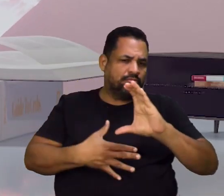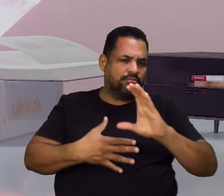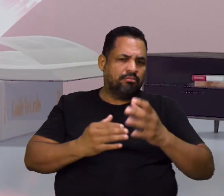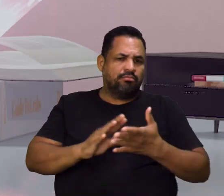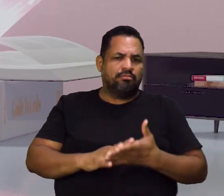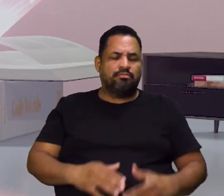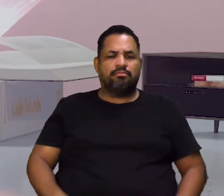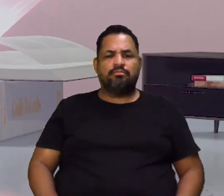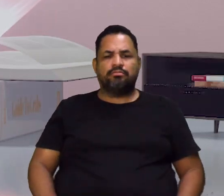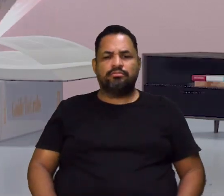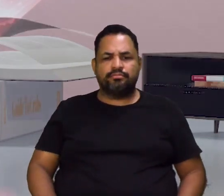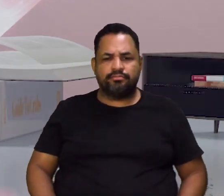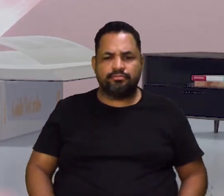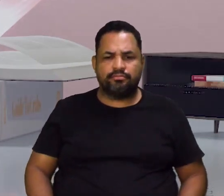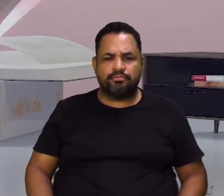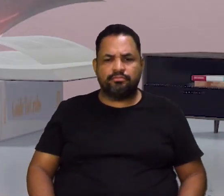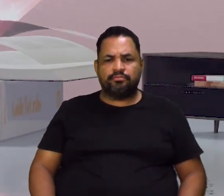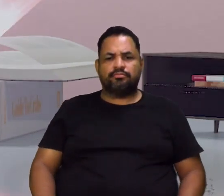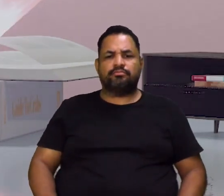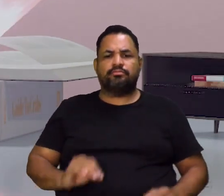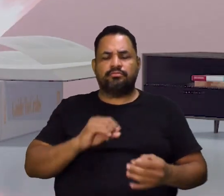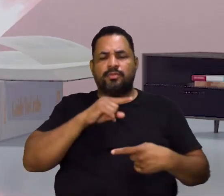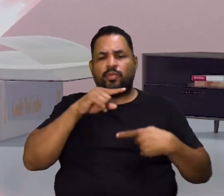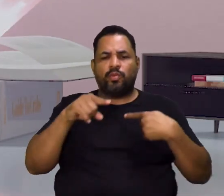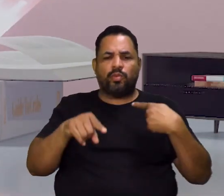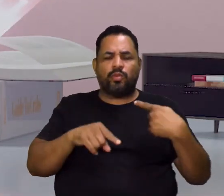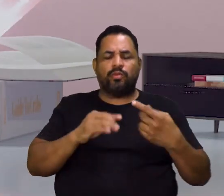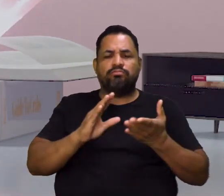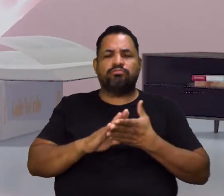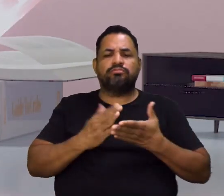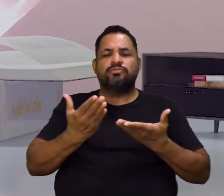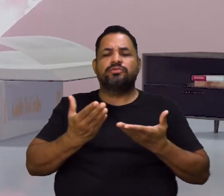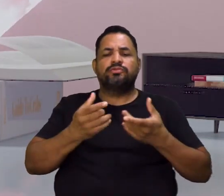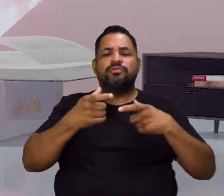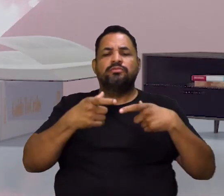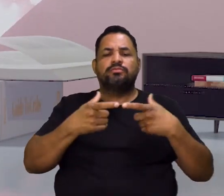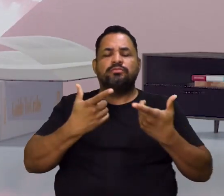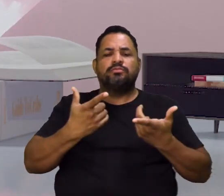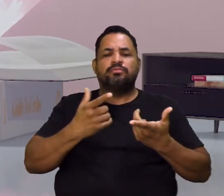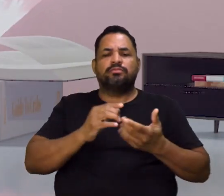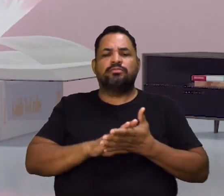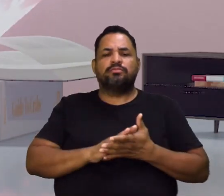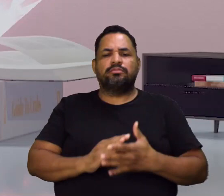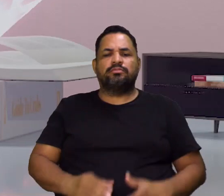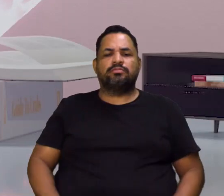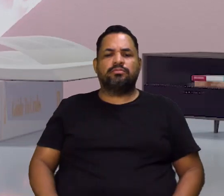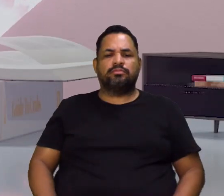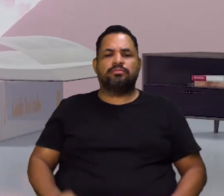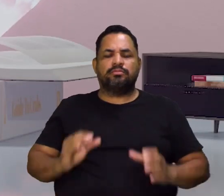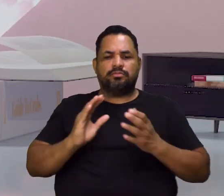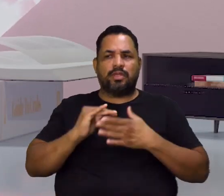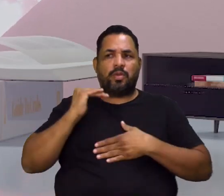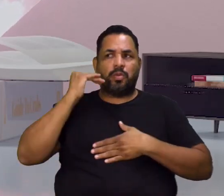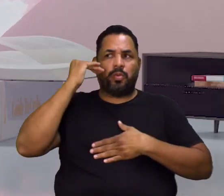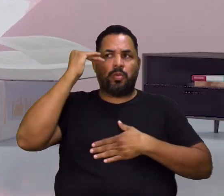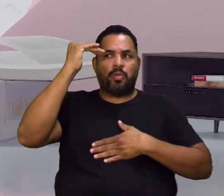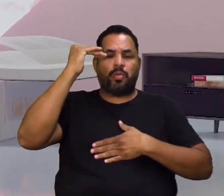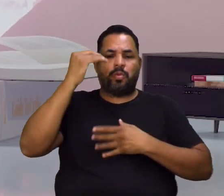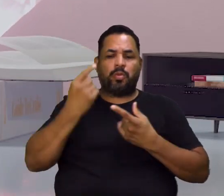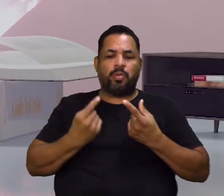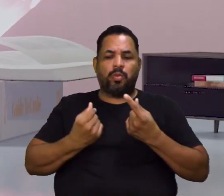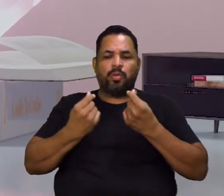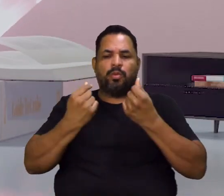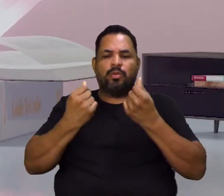né lá do Realismo era focada onde na questão da classe né